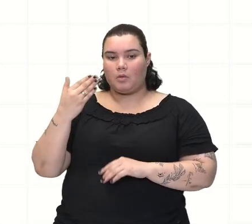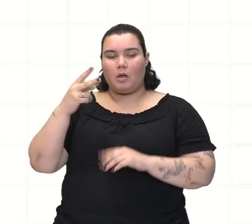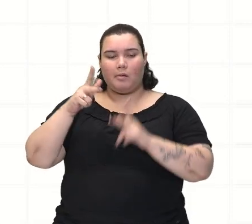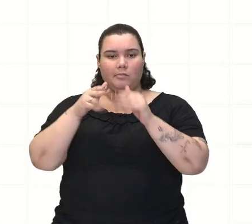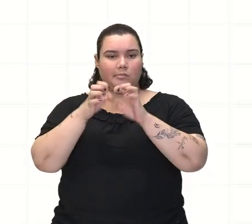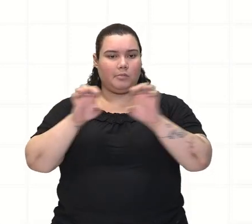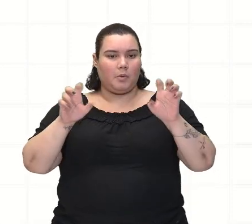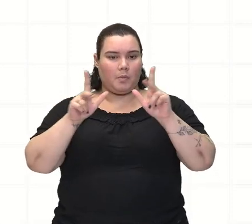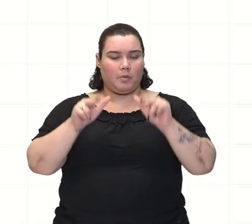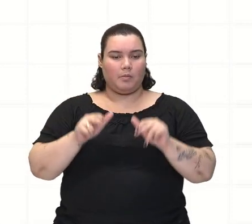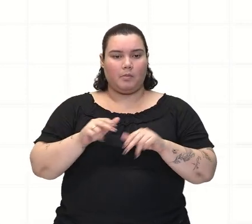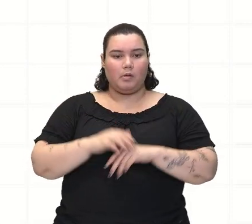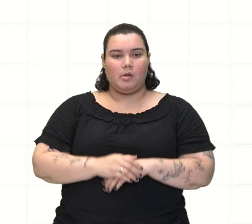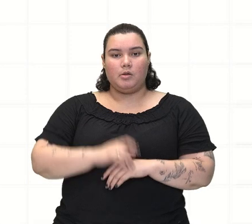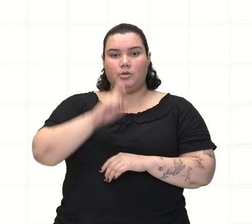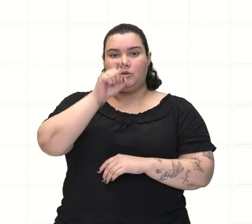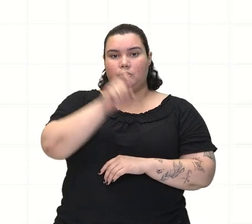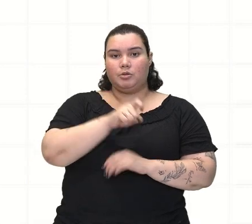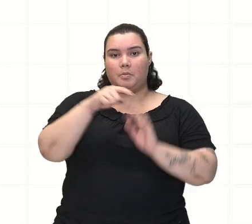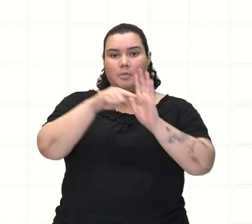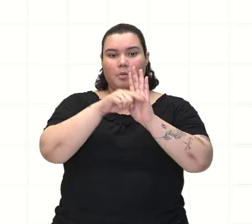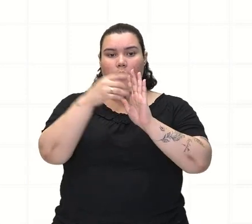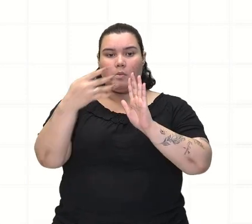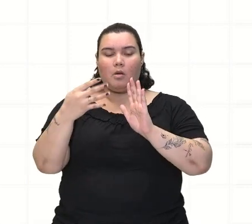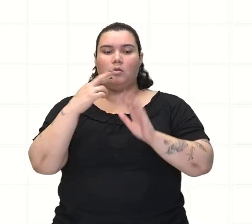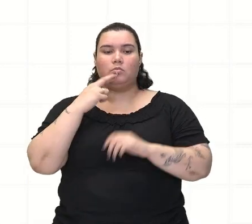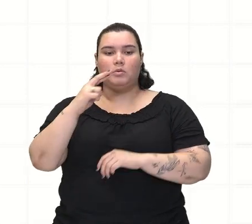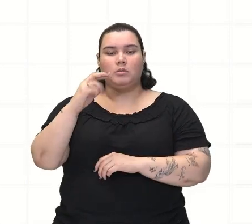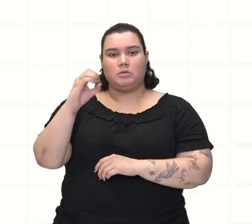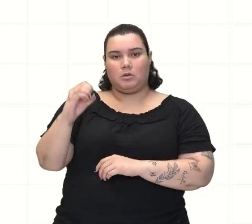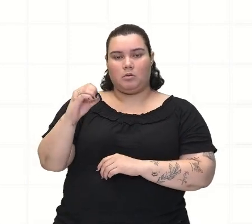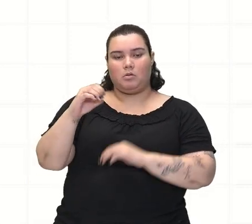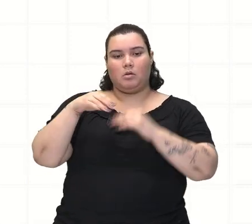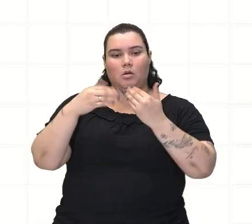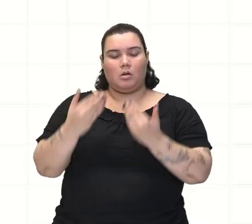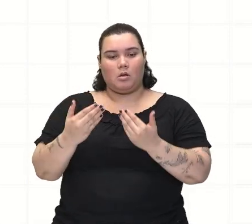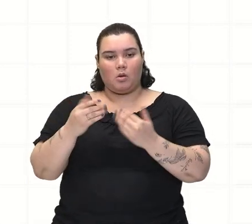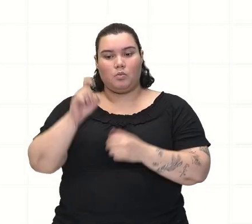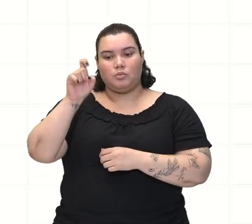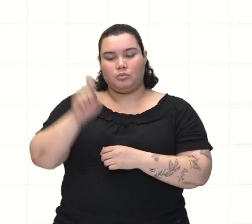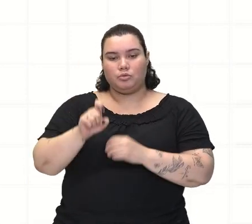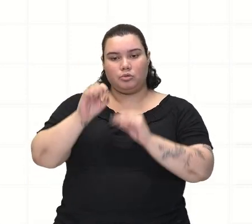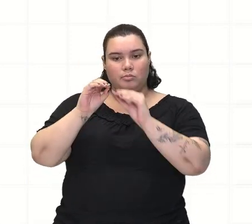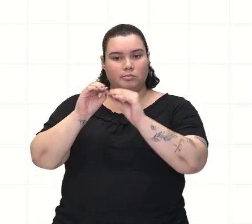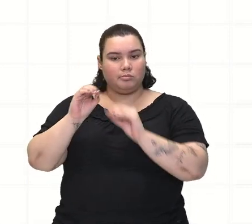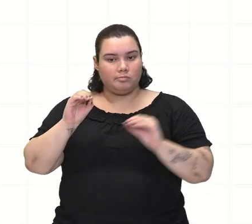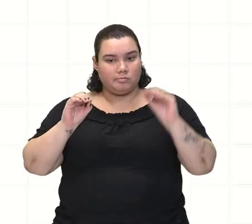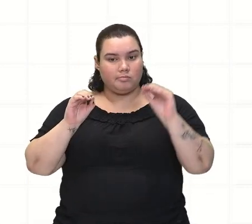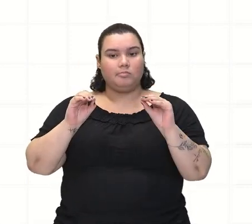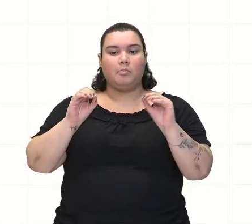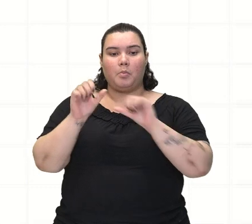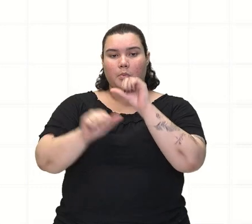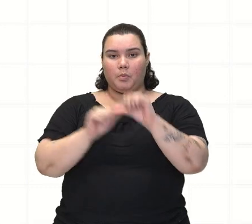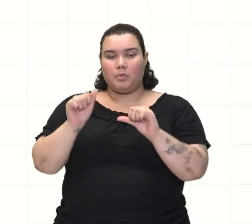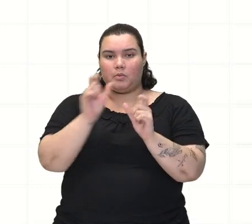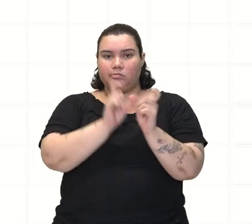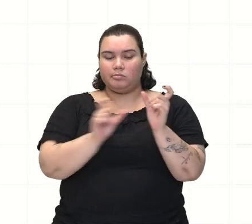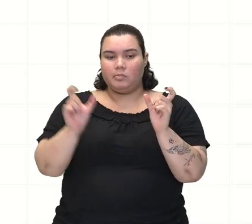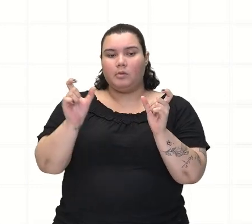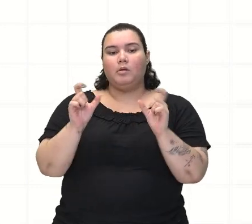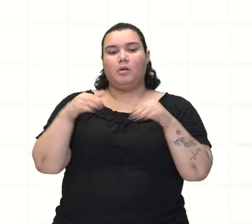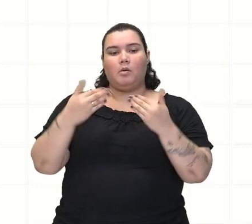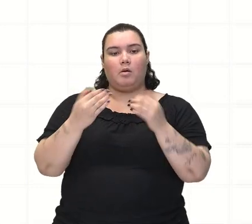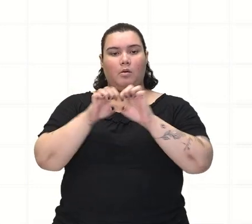expressão, x menos 4 igual a 0. Então, isolando o x, passo o 4 para o outro lado. Então, a